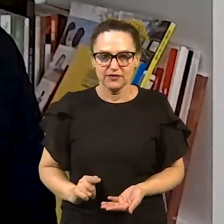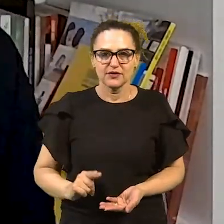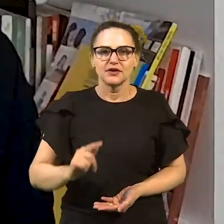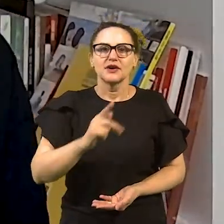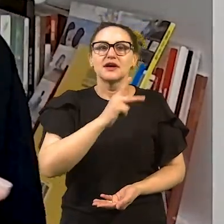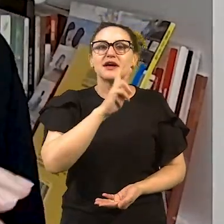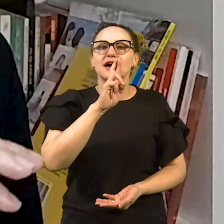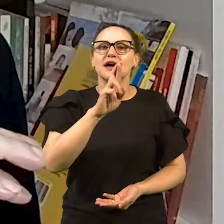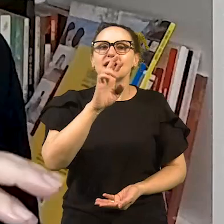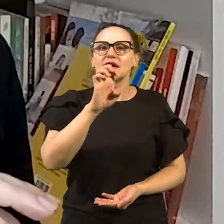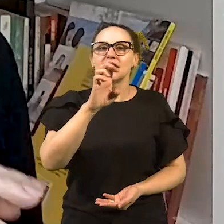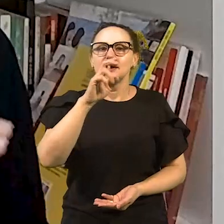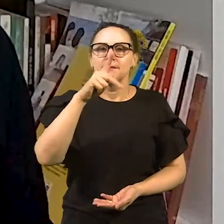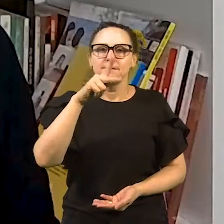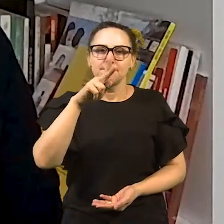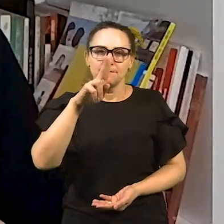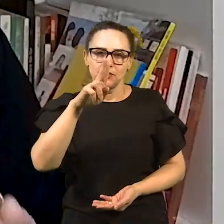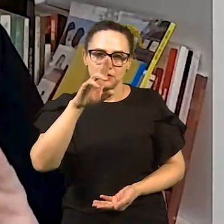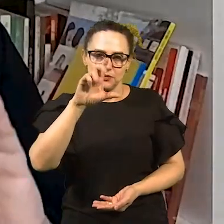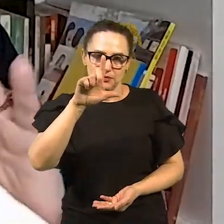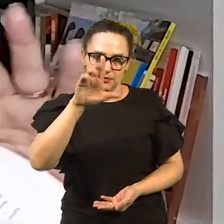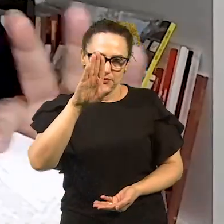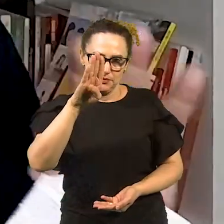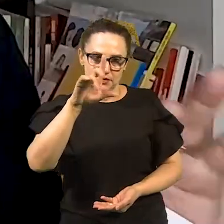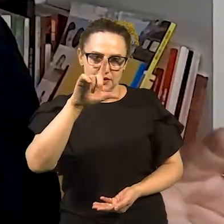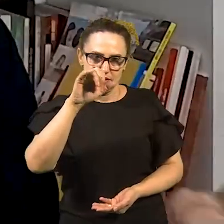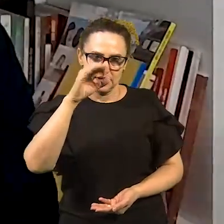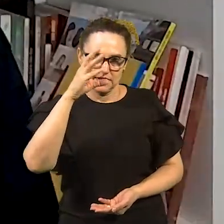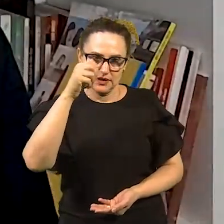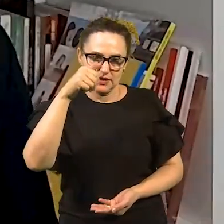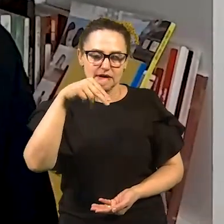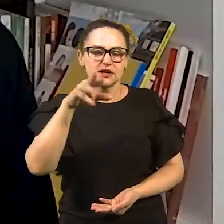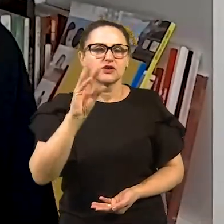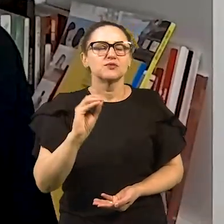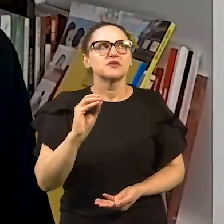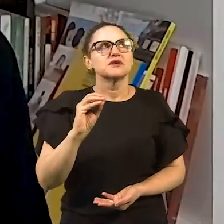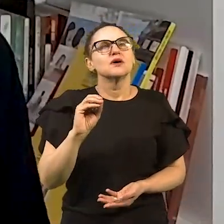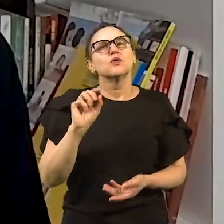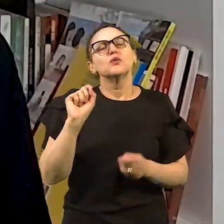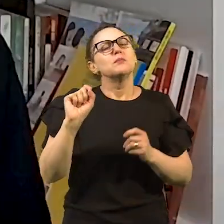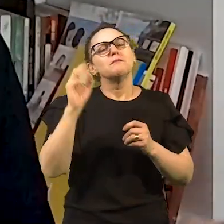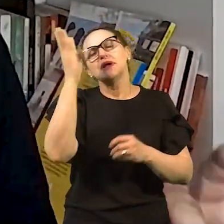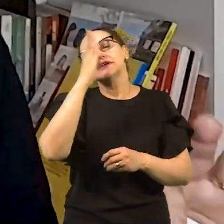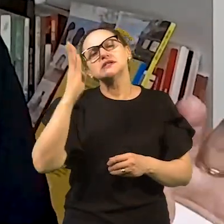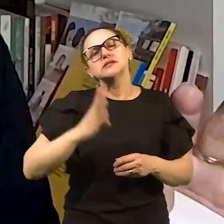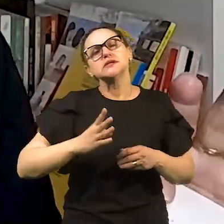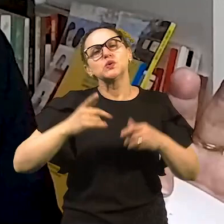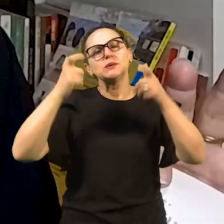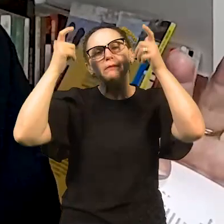gente percebe que, seja o Brasil Império, seja o Brasil República,